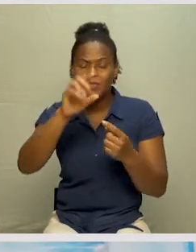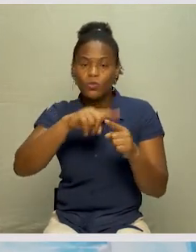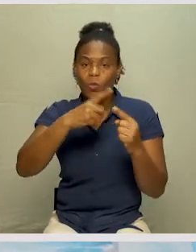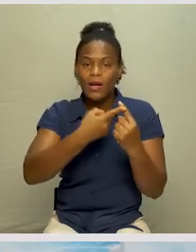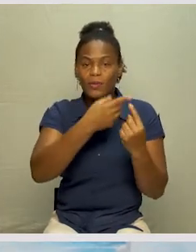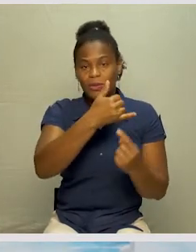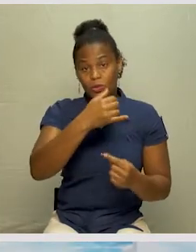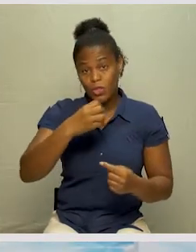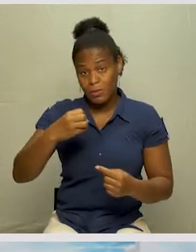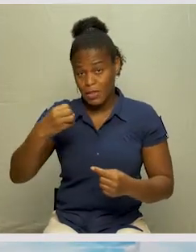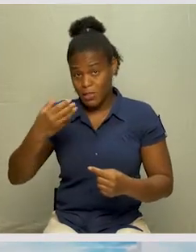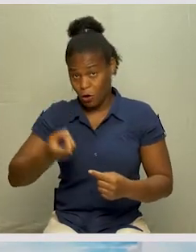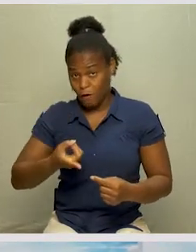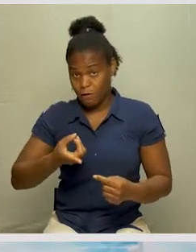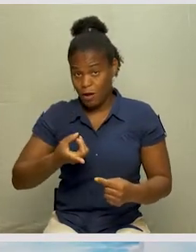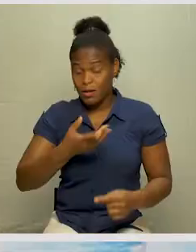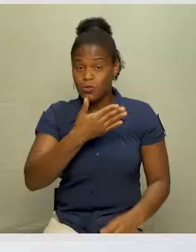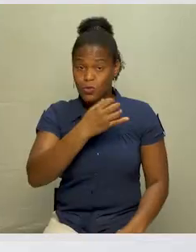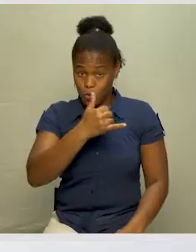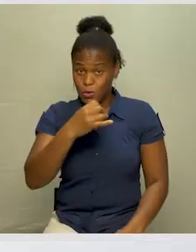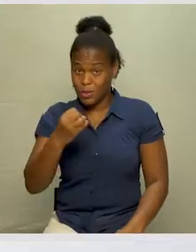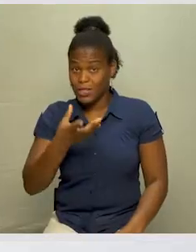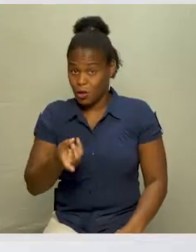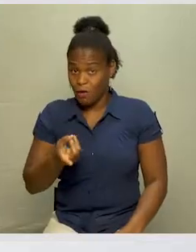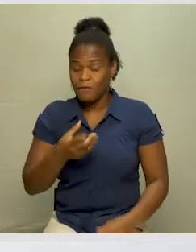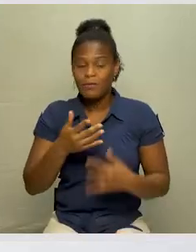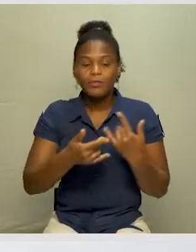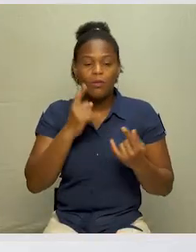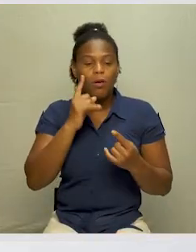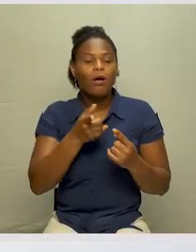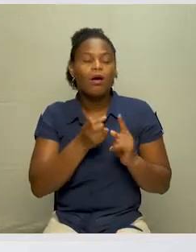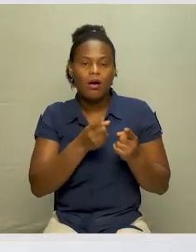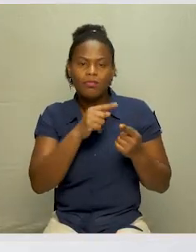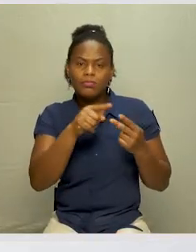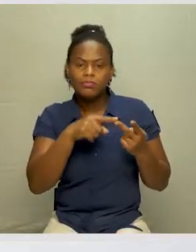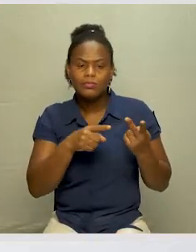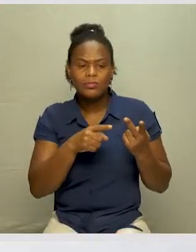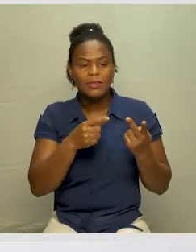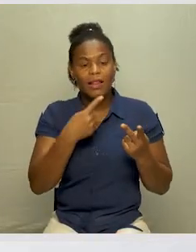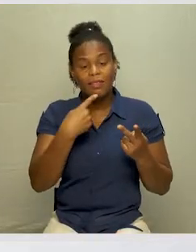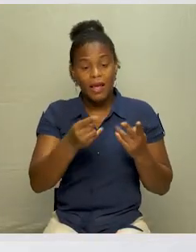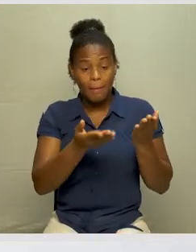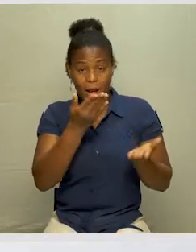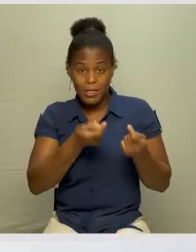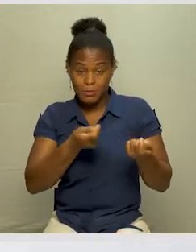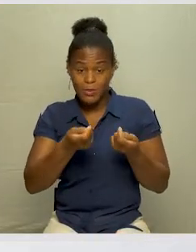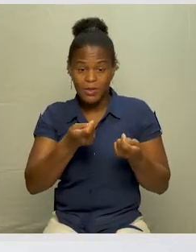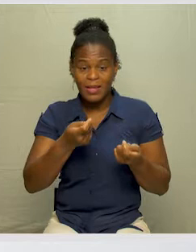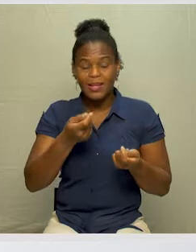2019. As componentes da balança corrente. Temos balança de mercadorias com um débito